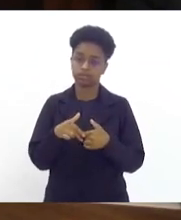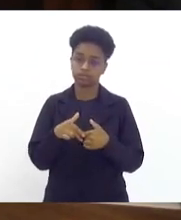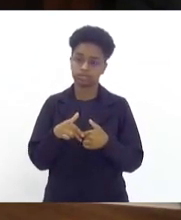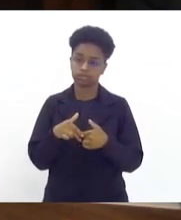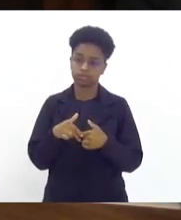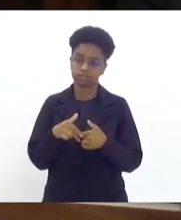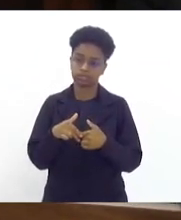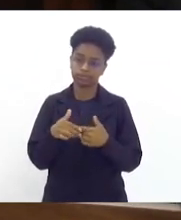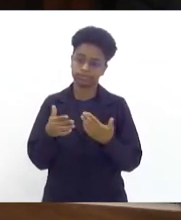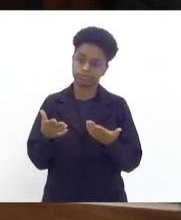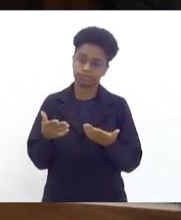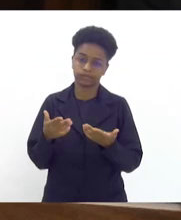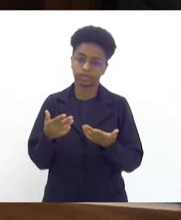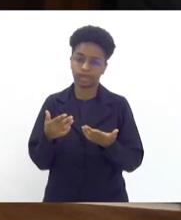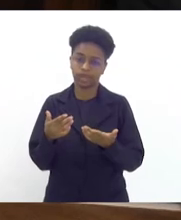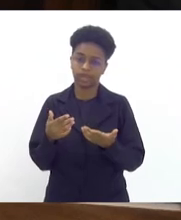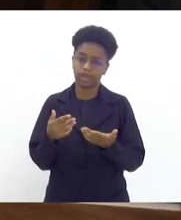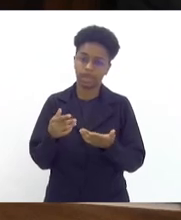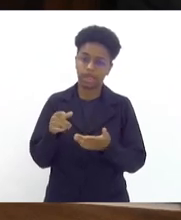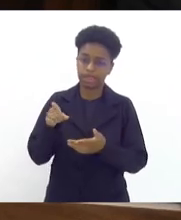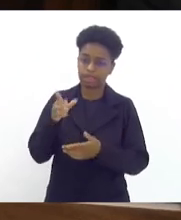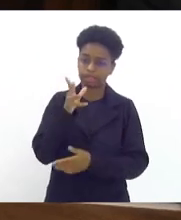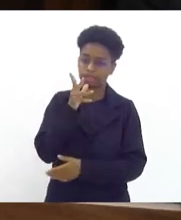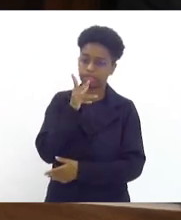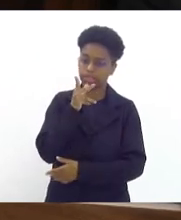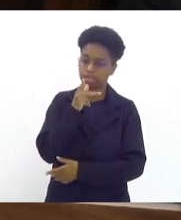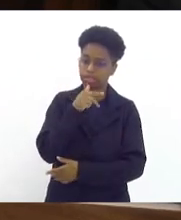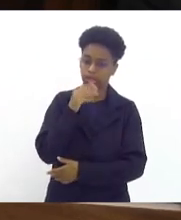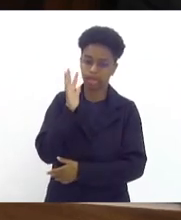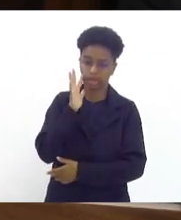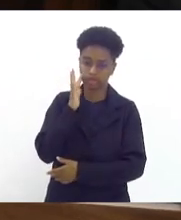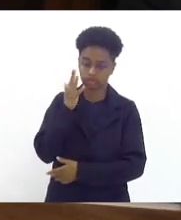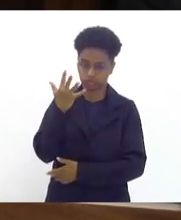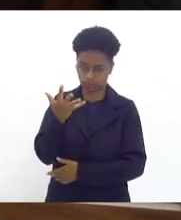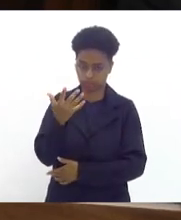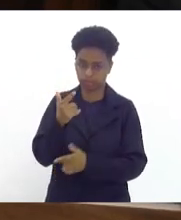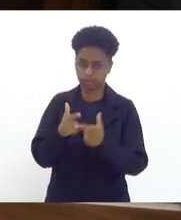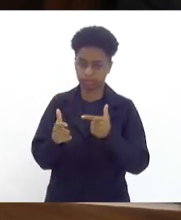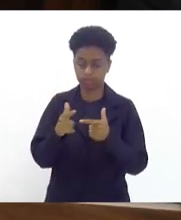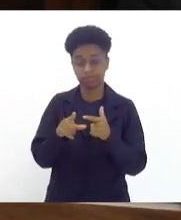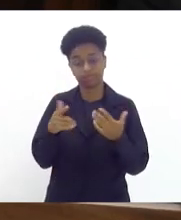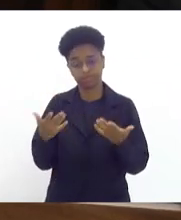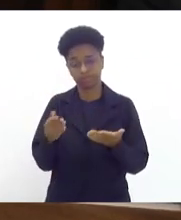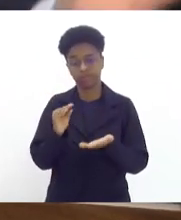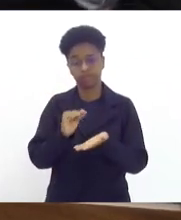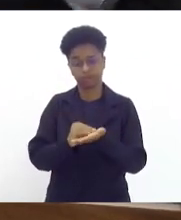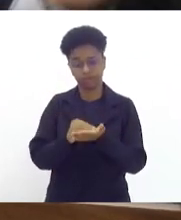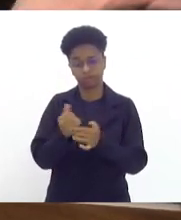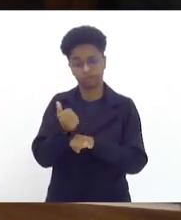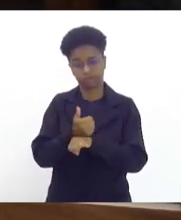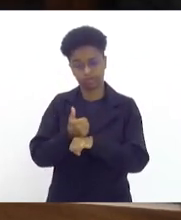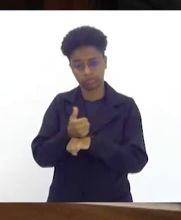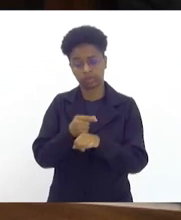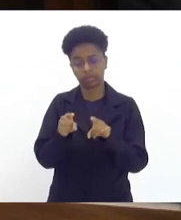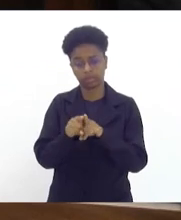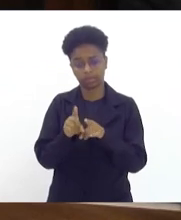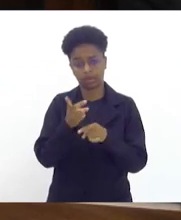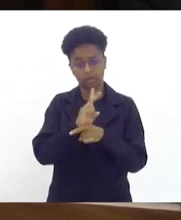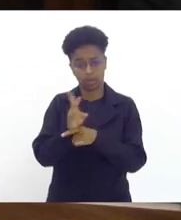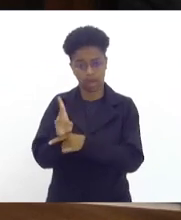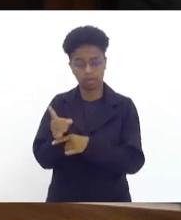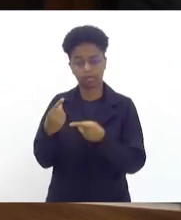eu vou dizer desídia mas dessa lentidão na resolução a gente tá deixando de ter efetivo sem contar na própria Guarda né